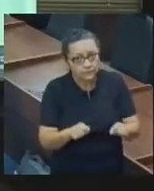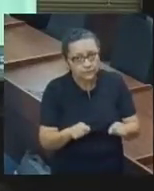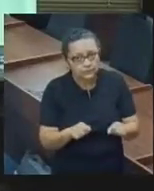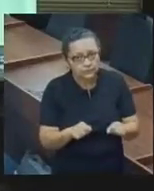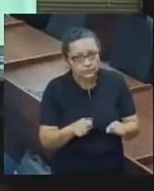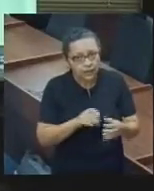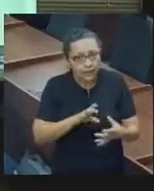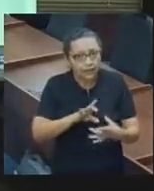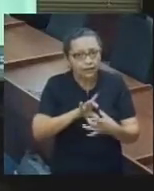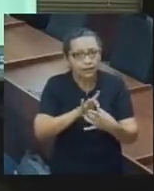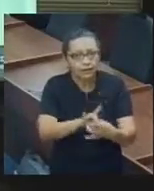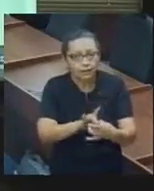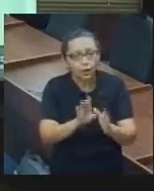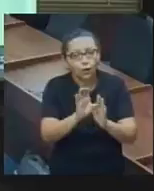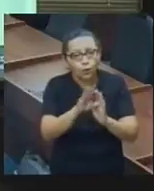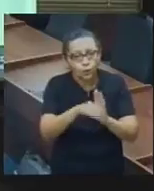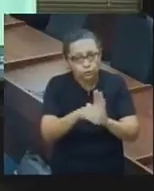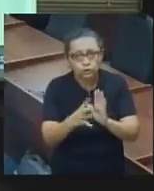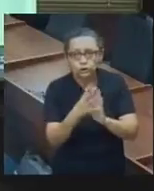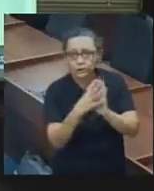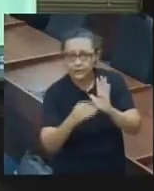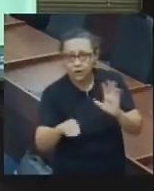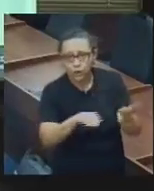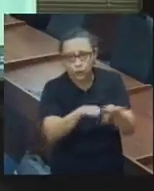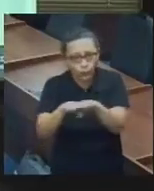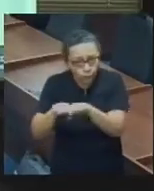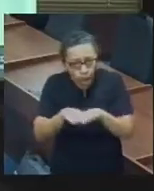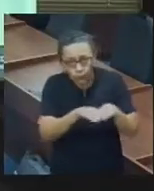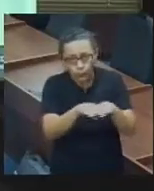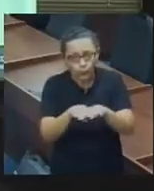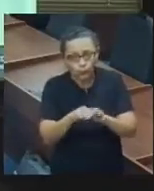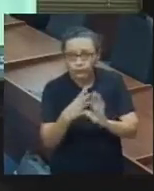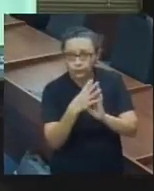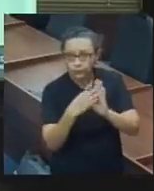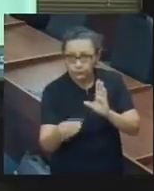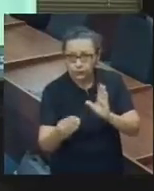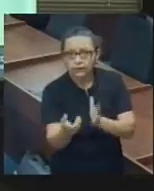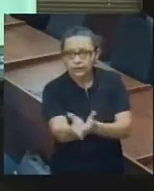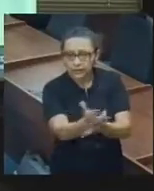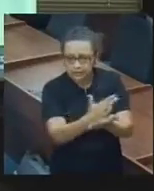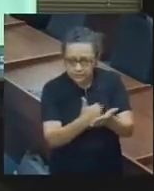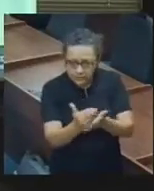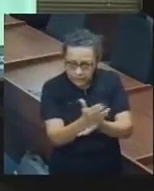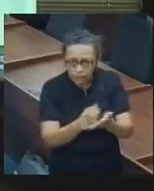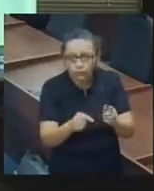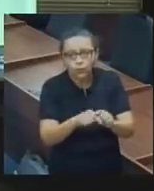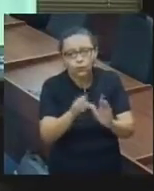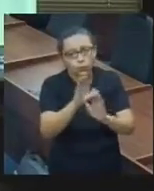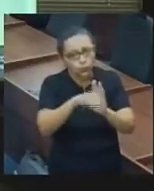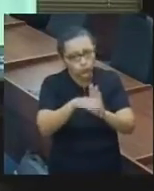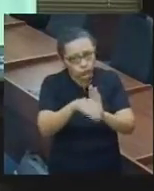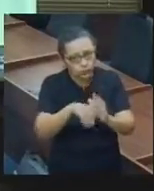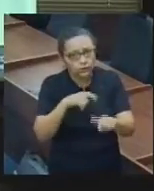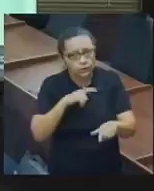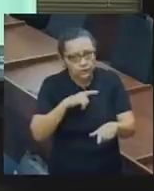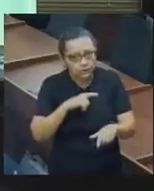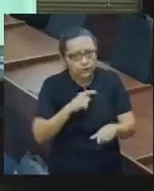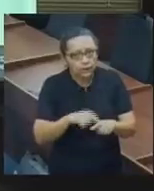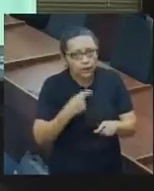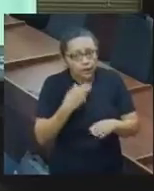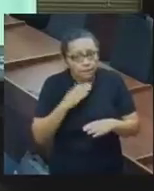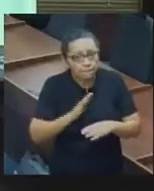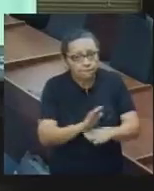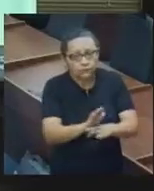associado ao conceito de desenho universal desenho universal é um conceito que existe em prol da